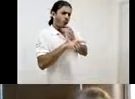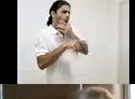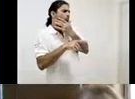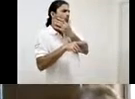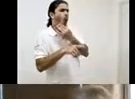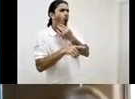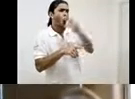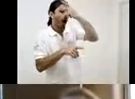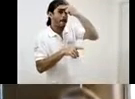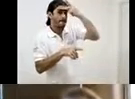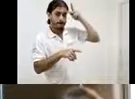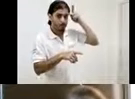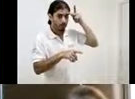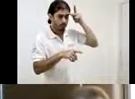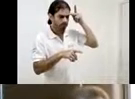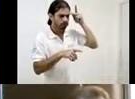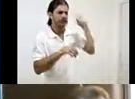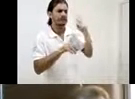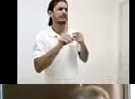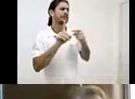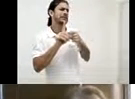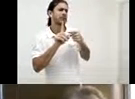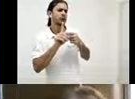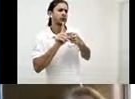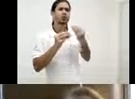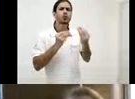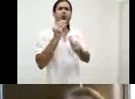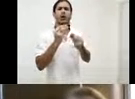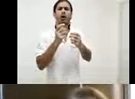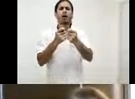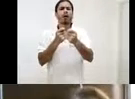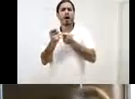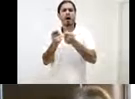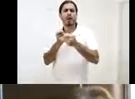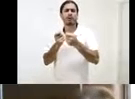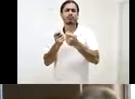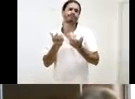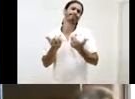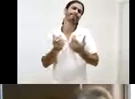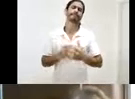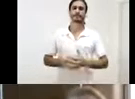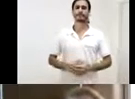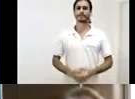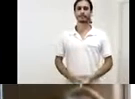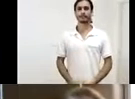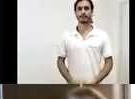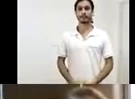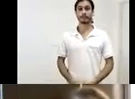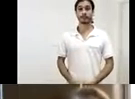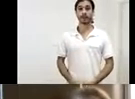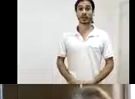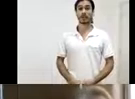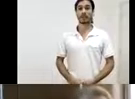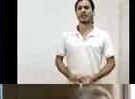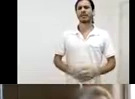isso não era possível de controlar e de intervir. Mas, por várias situações, por várias décadas, poderíamos dizer